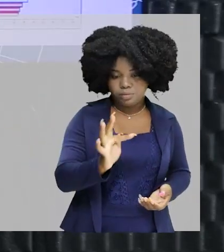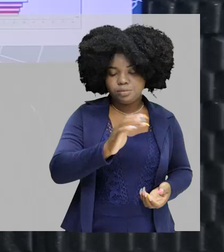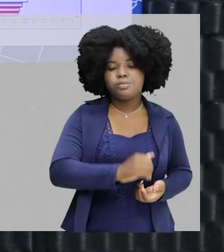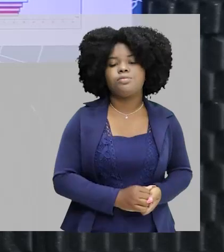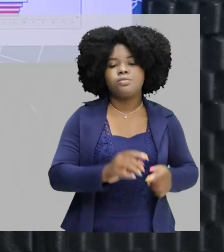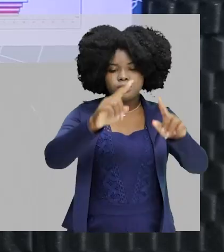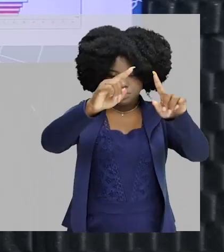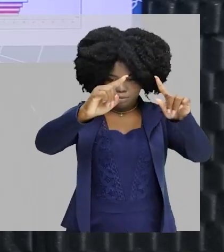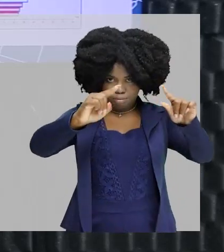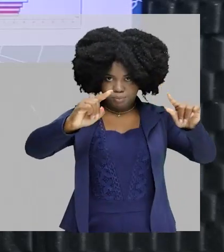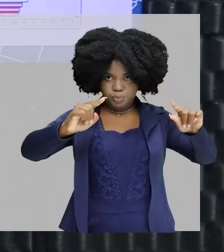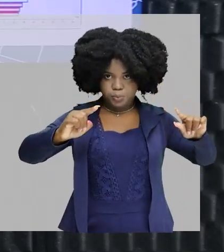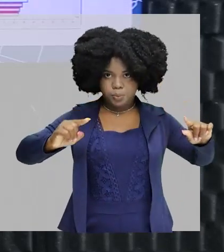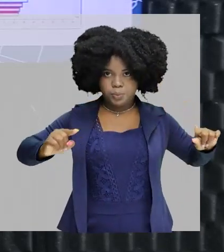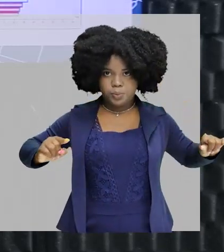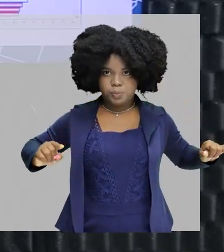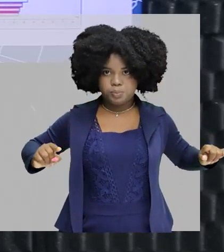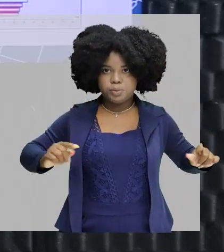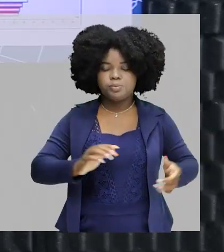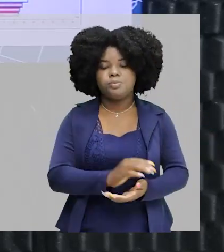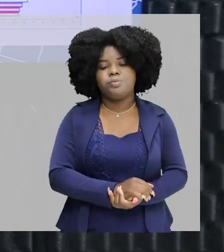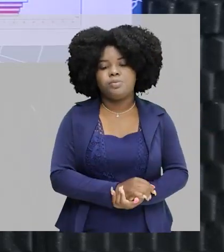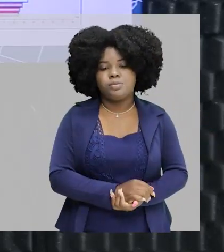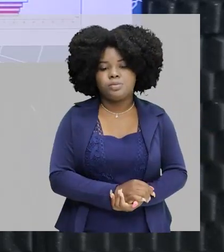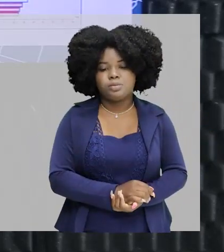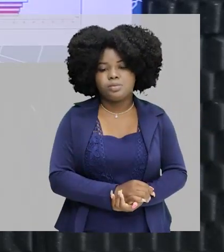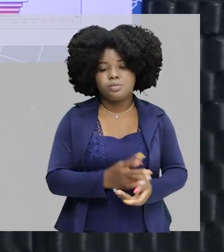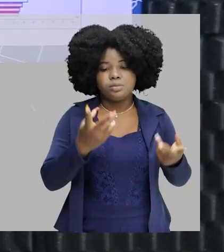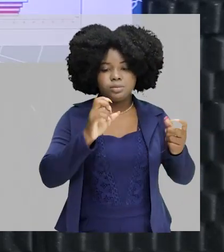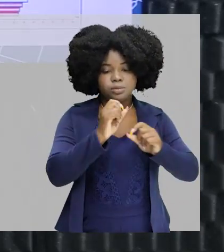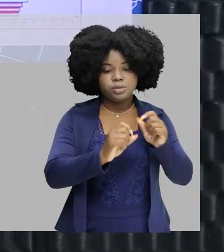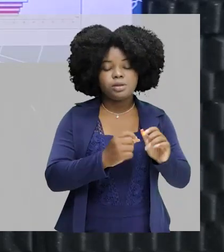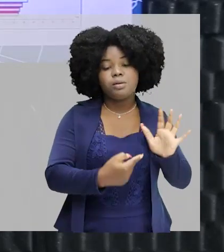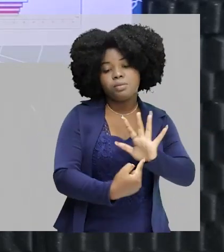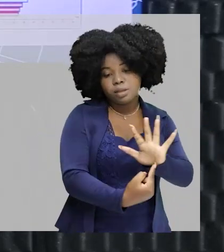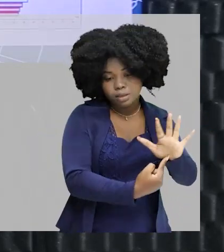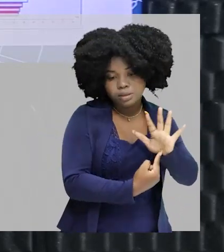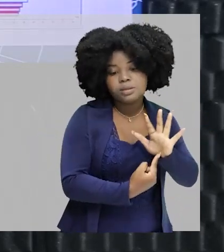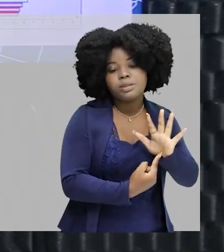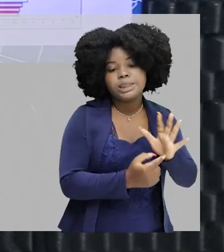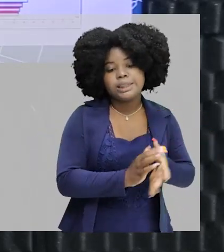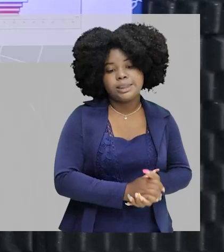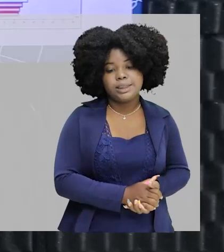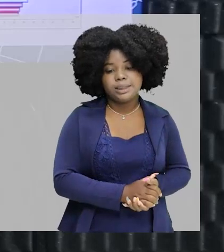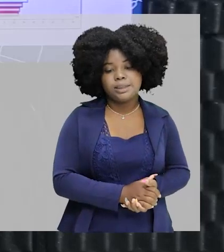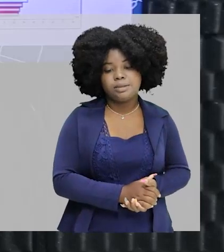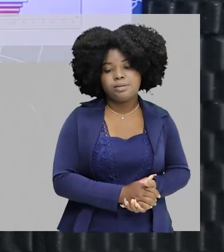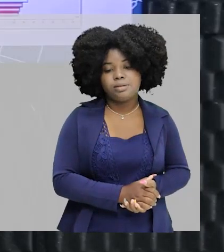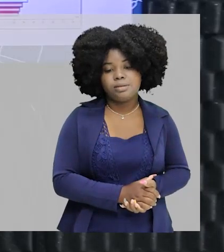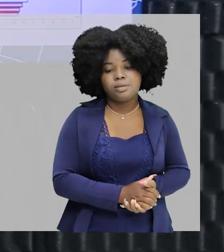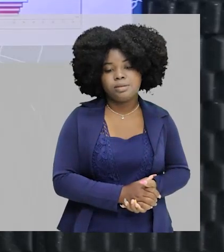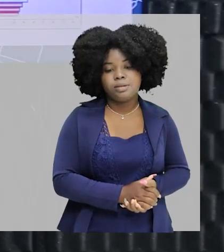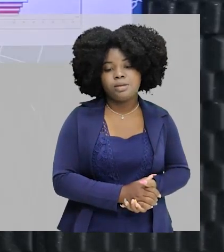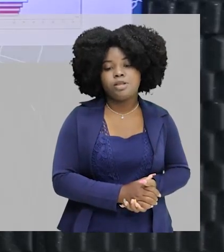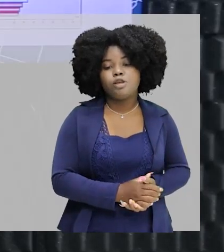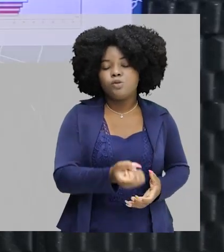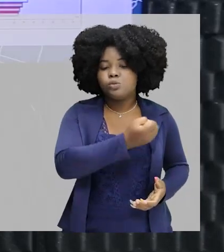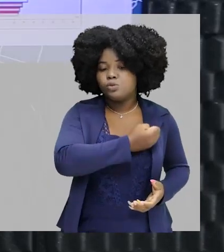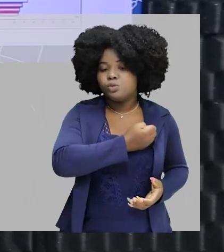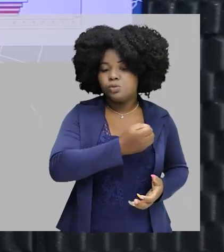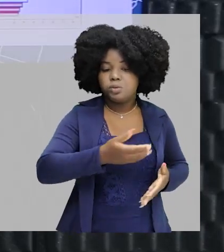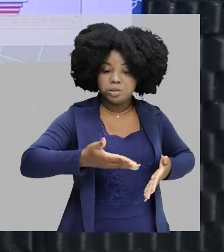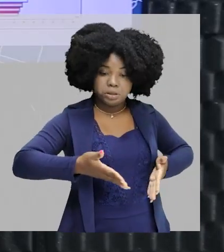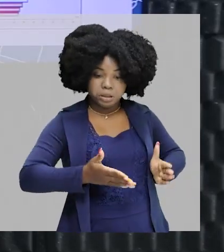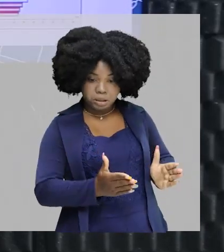africana. Primeira coisa que nós vamos perceber aqui é que essa pirâmide ela vai apresentar uma alta taxa de natalidade, né? Nós vamos ter